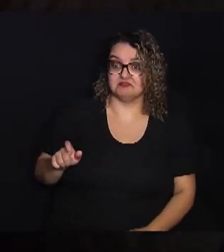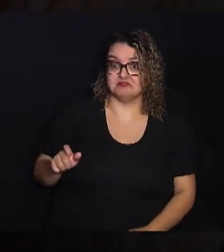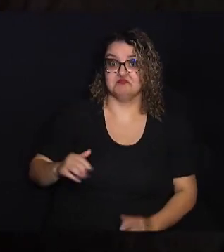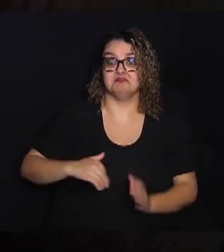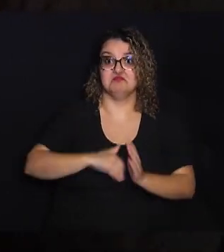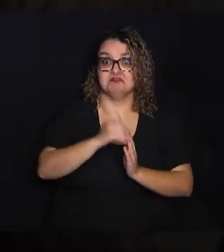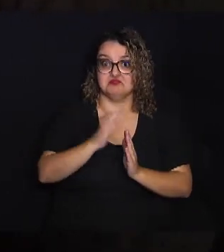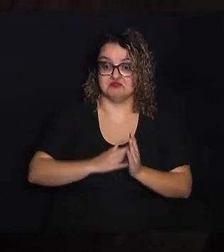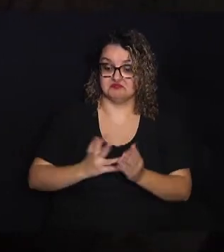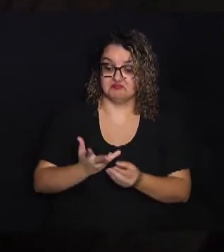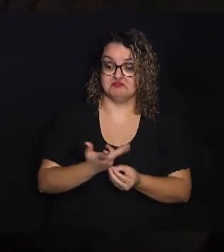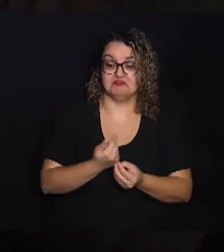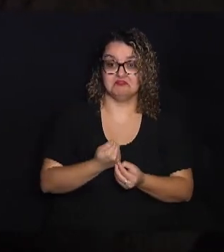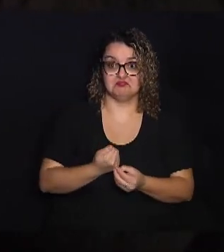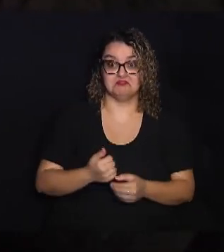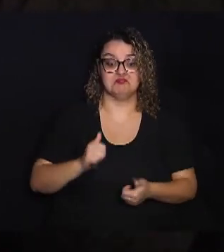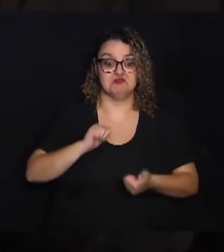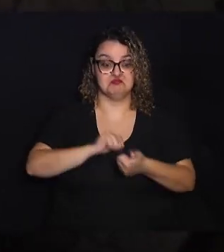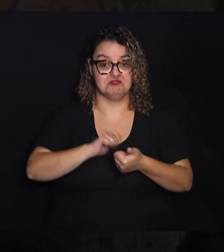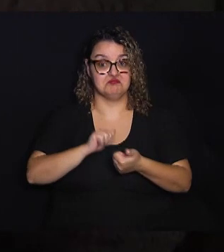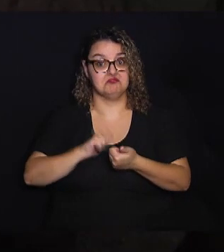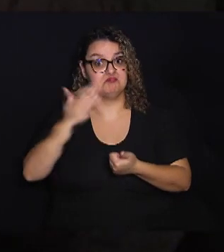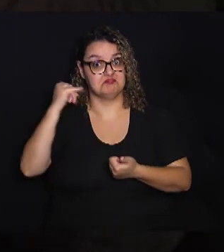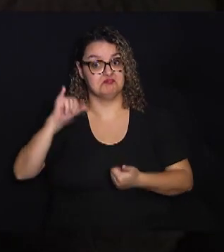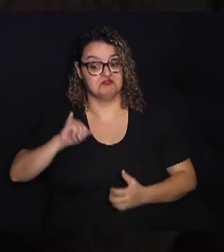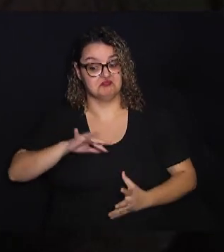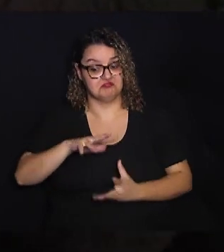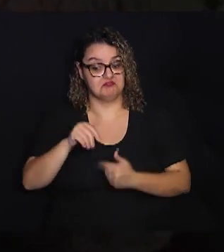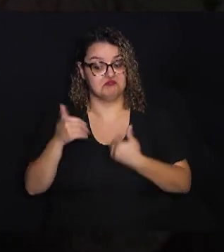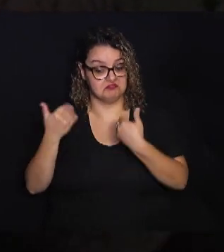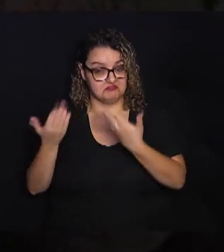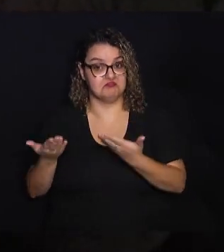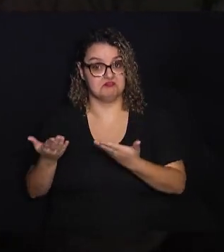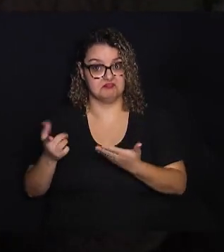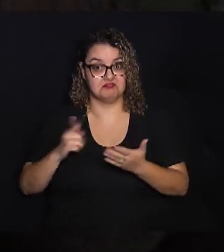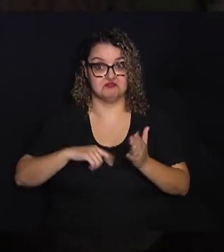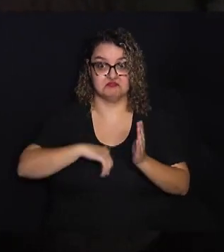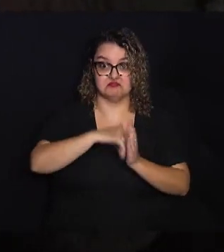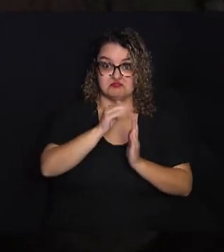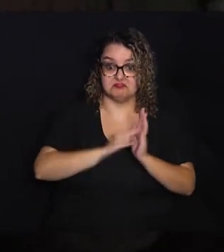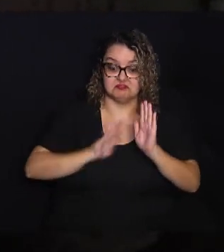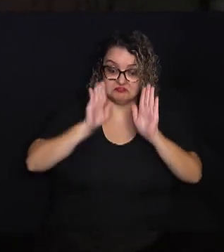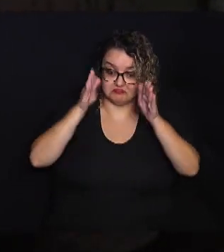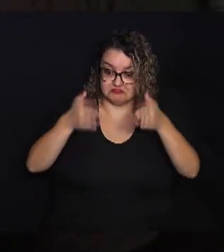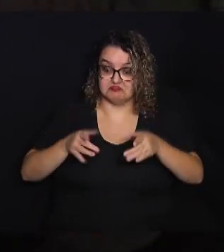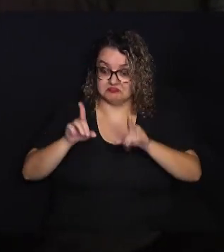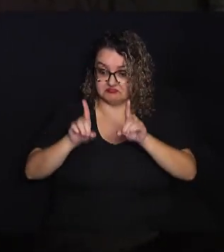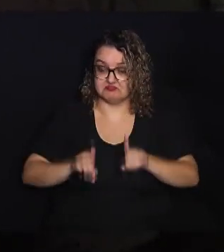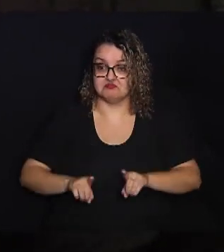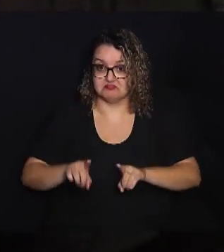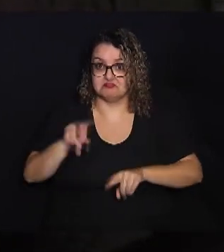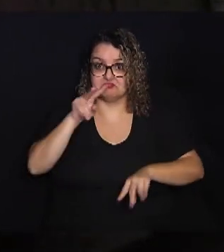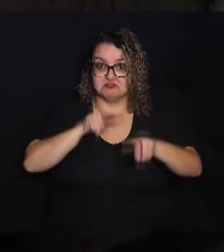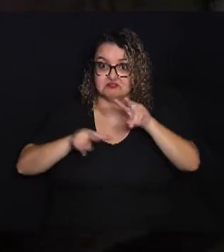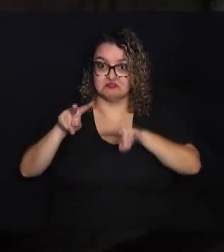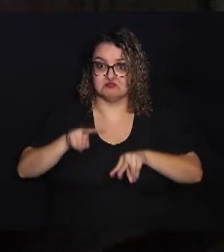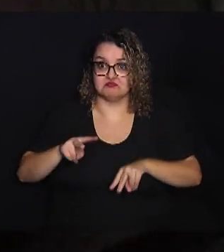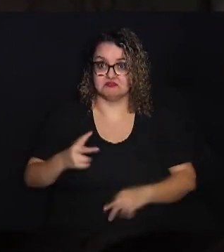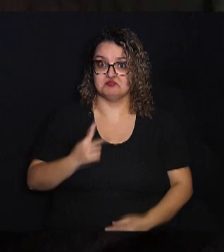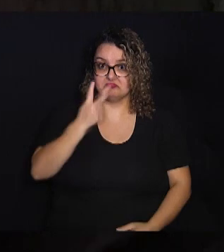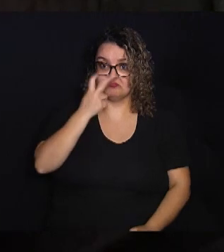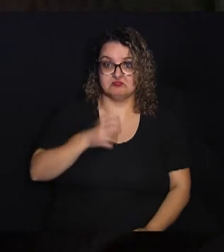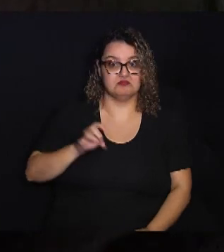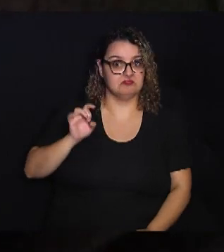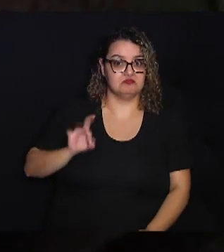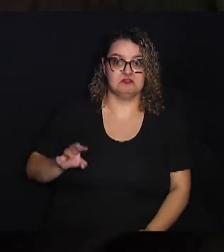qualidade internacional ter pinturas voltadas para deficiente visual? Só podia ser